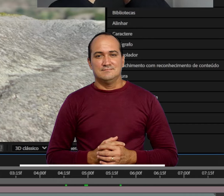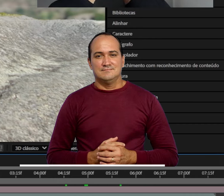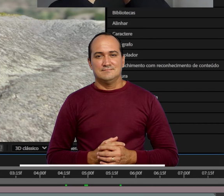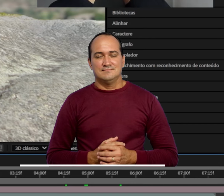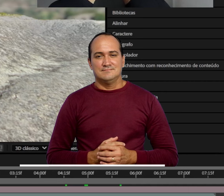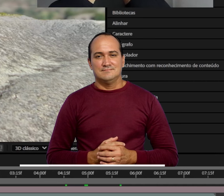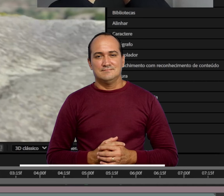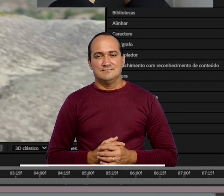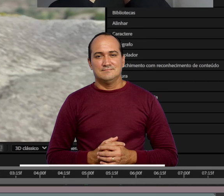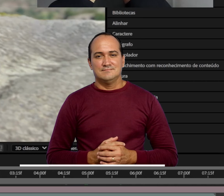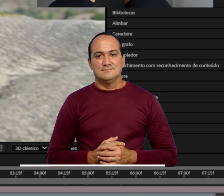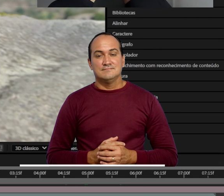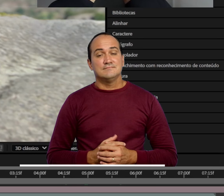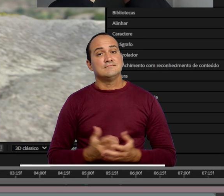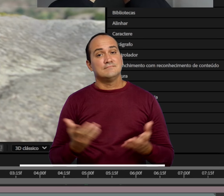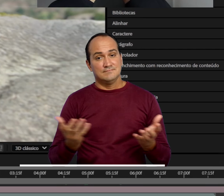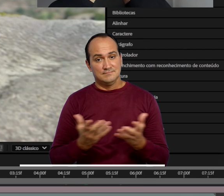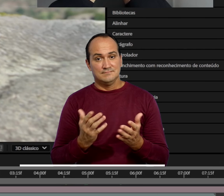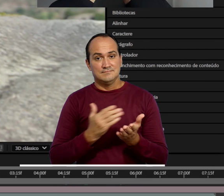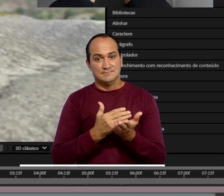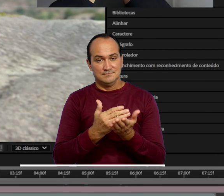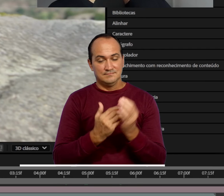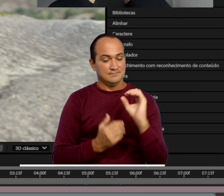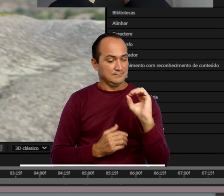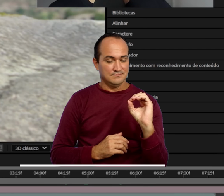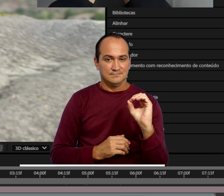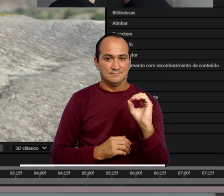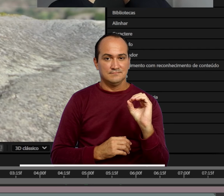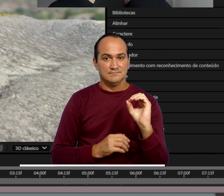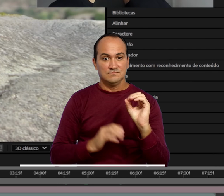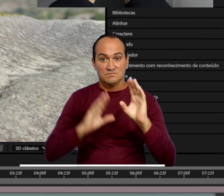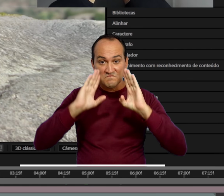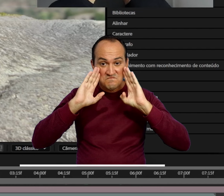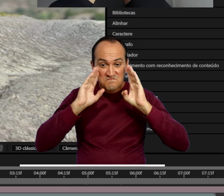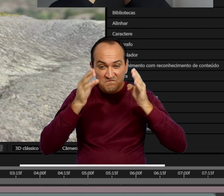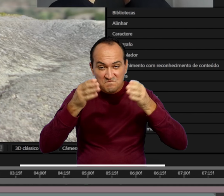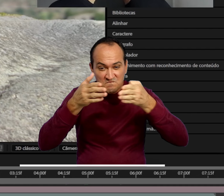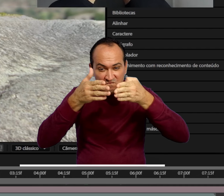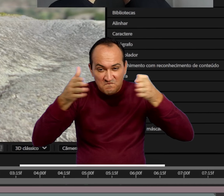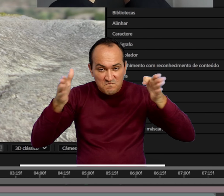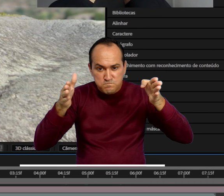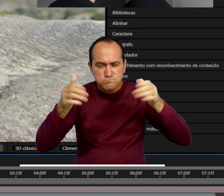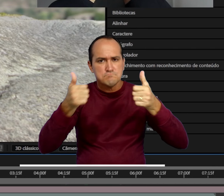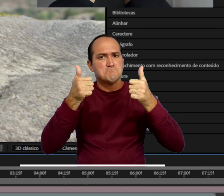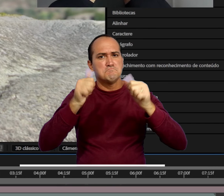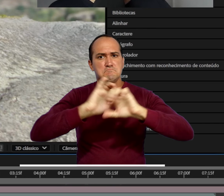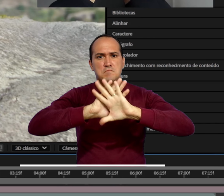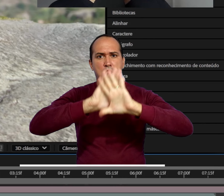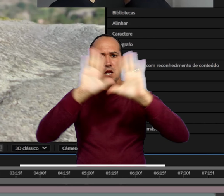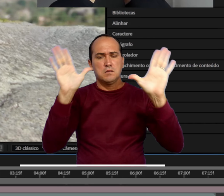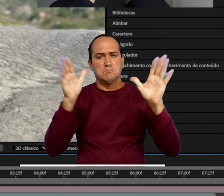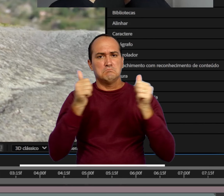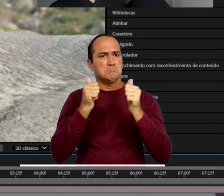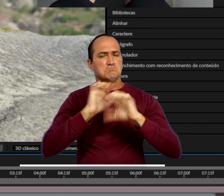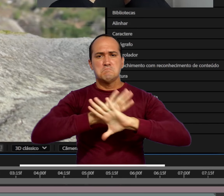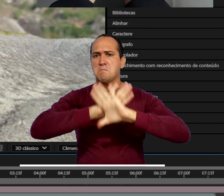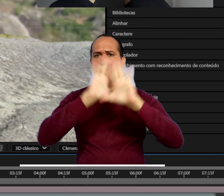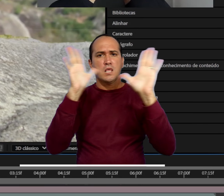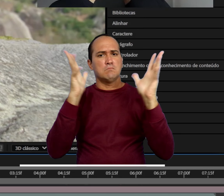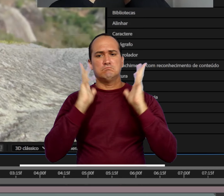desfoque de lente de câmera. Então inicialmente eu vou deixar ele 0, né, totalmente focado, ele vai permanecer